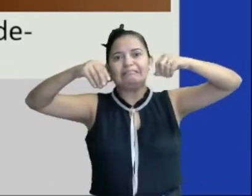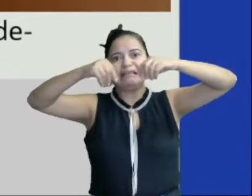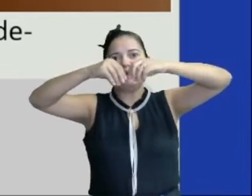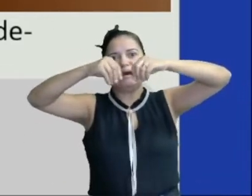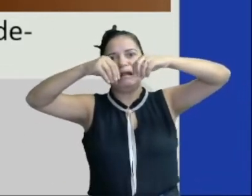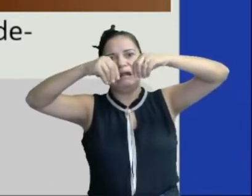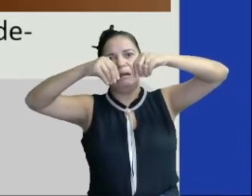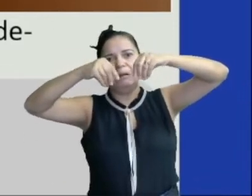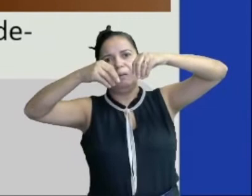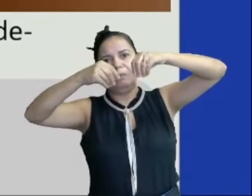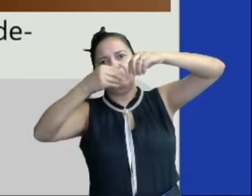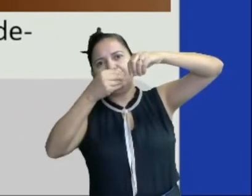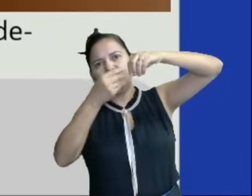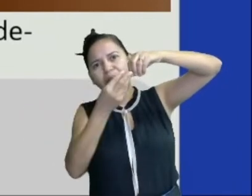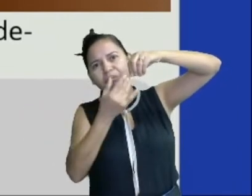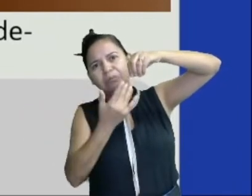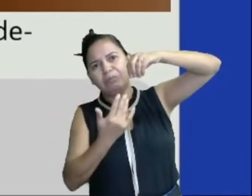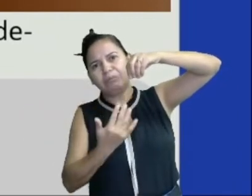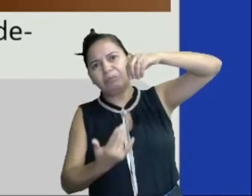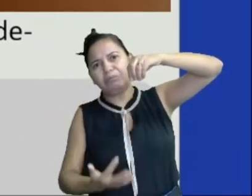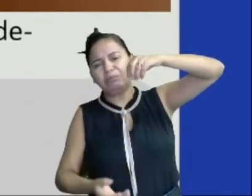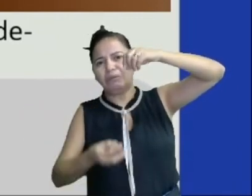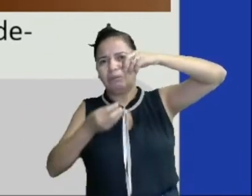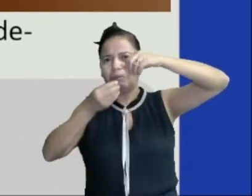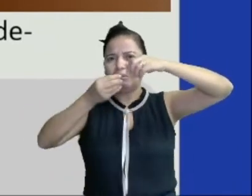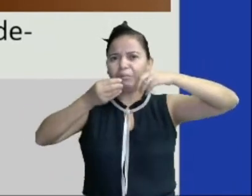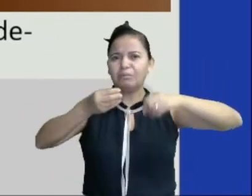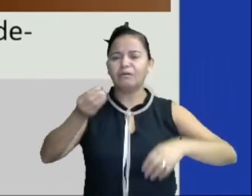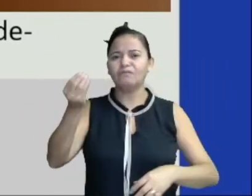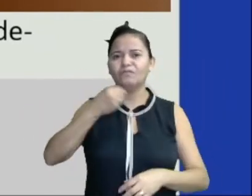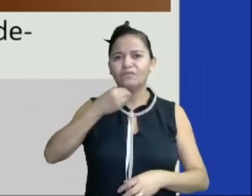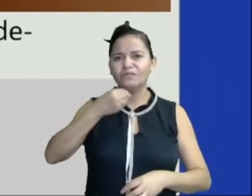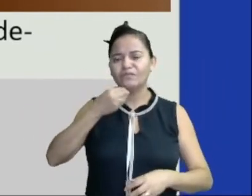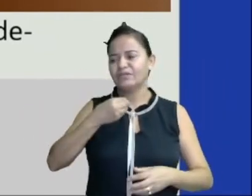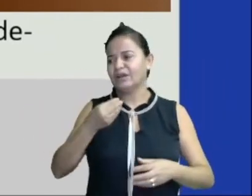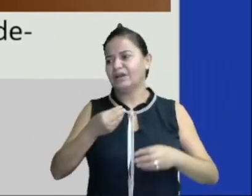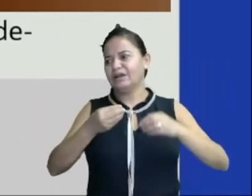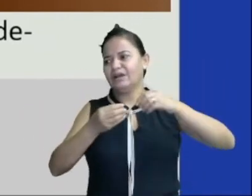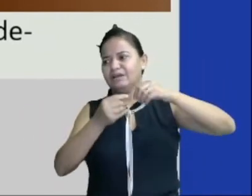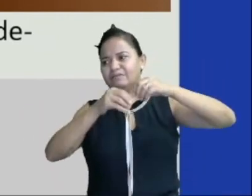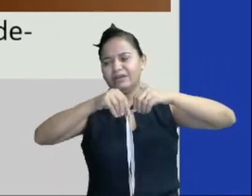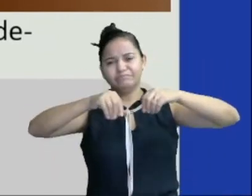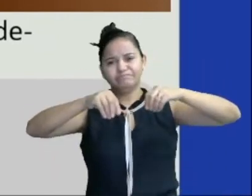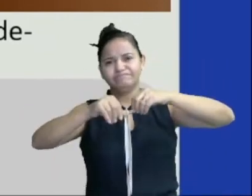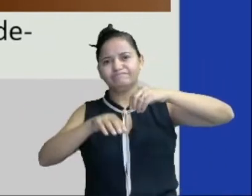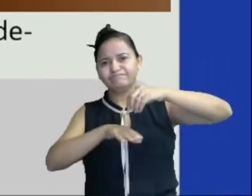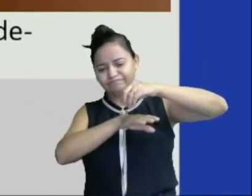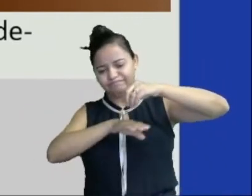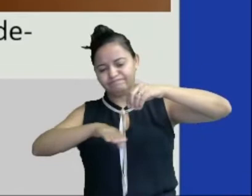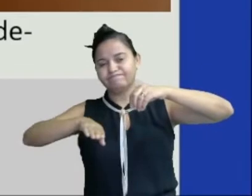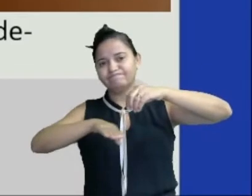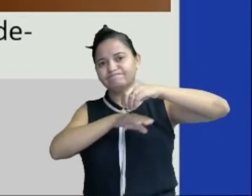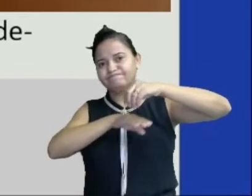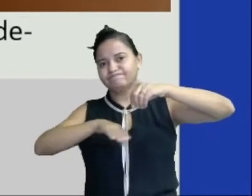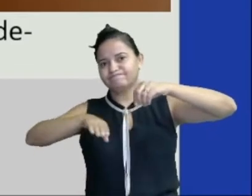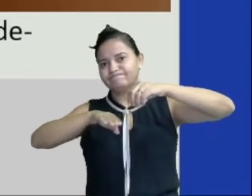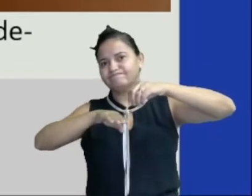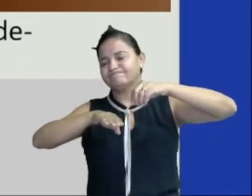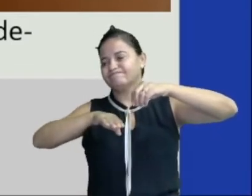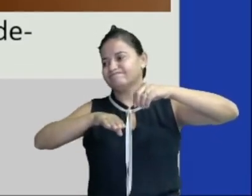fundo do rio e vai então se depositar no fundo do rio, promovendo justamente o que a gente chama de